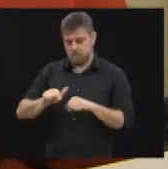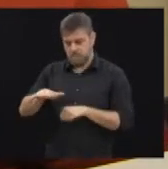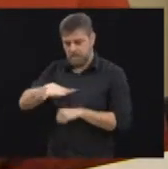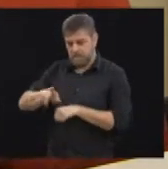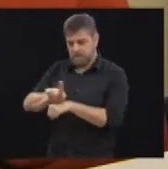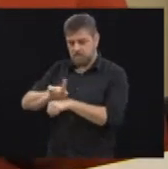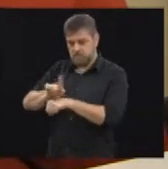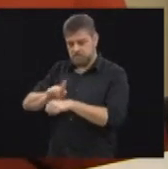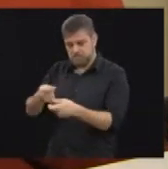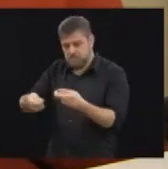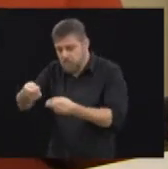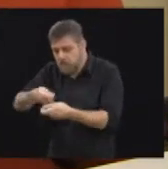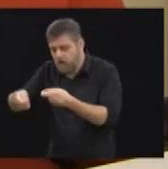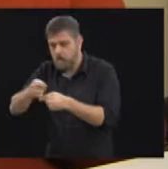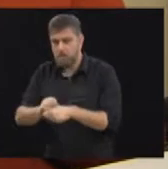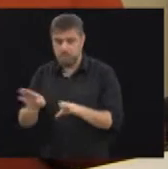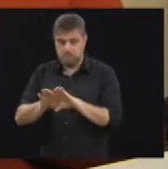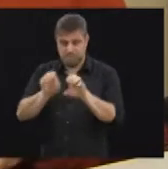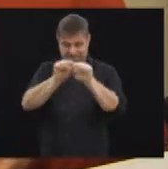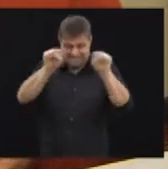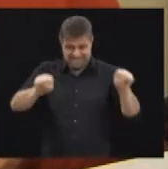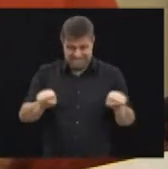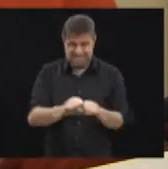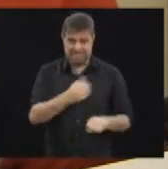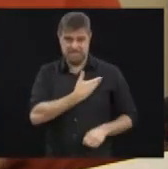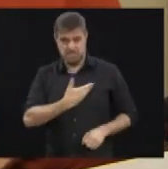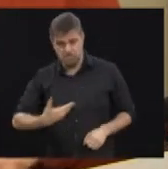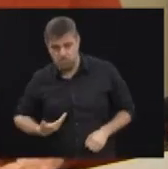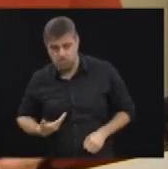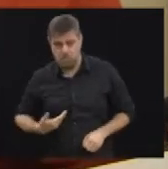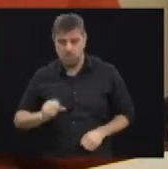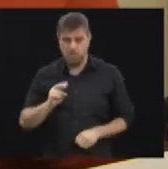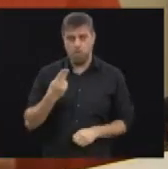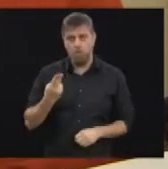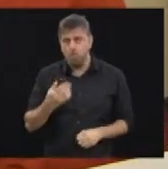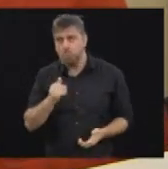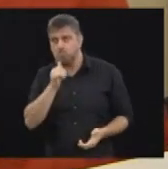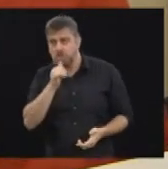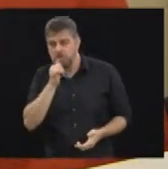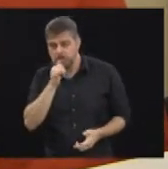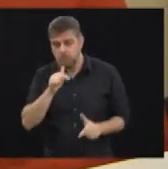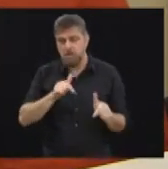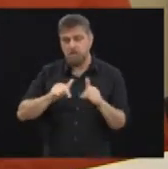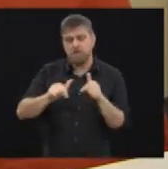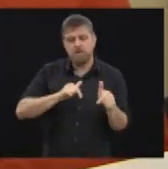mais com gestão ou com sistemas públicos de saúde ou com